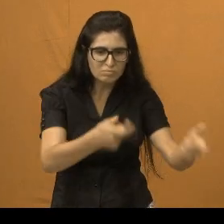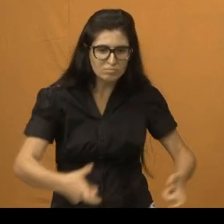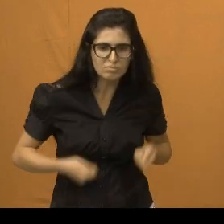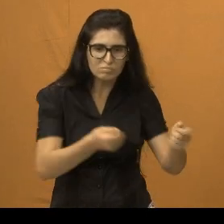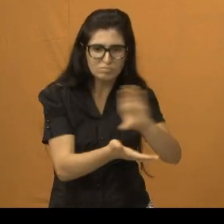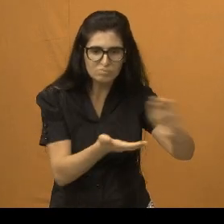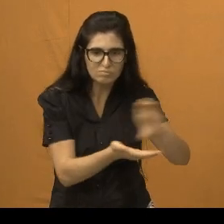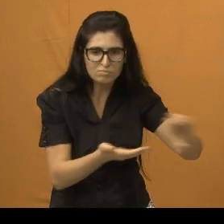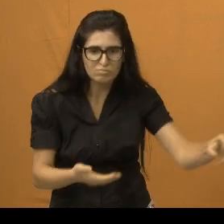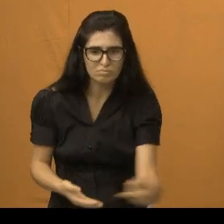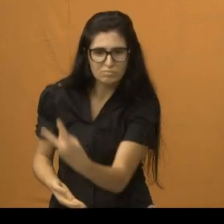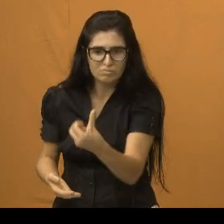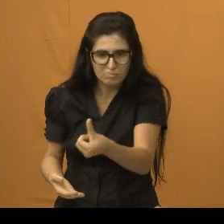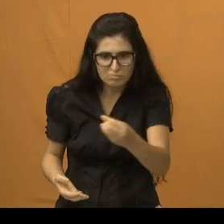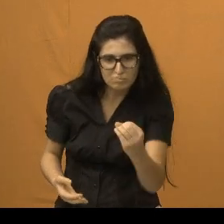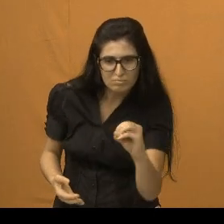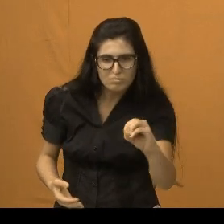de